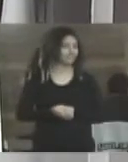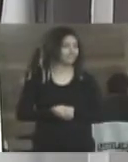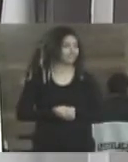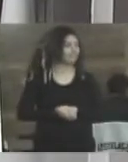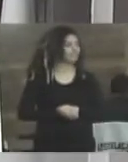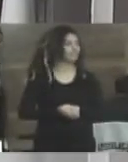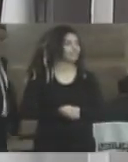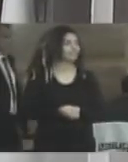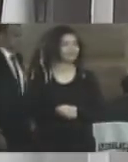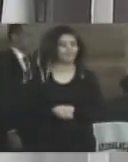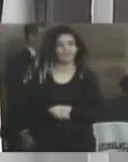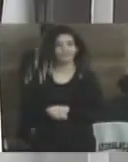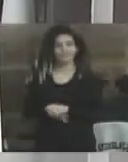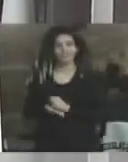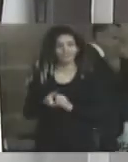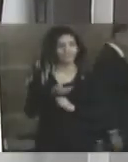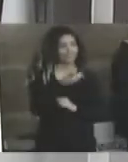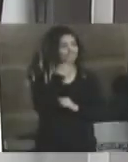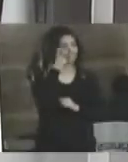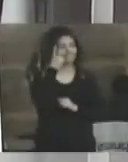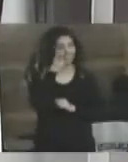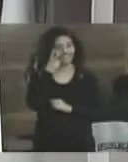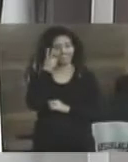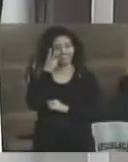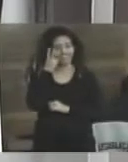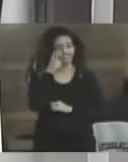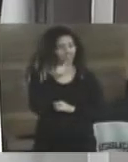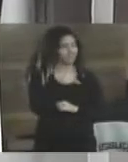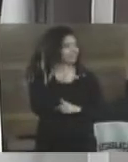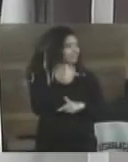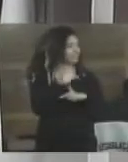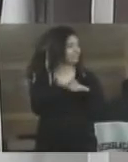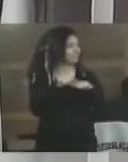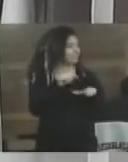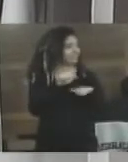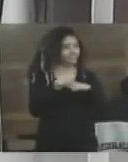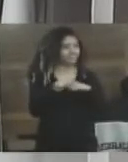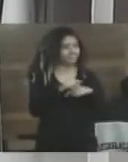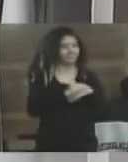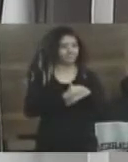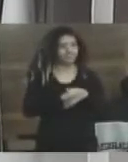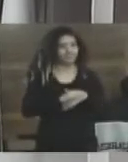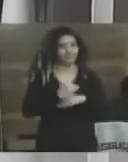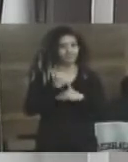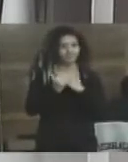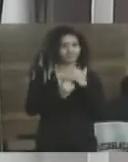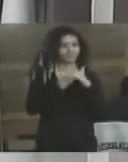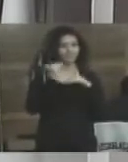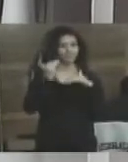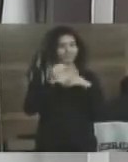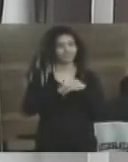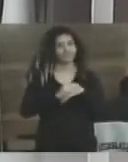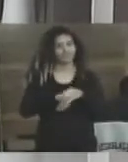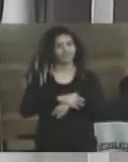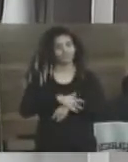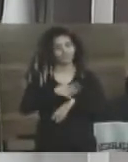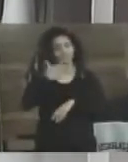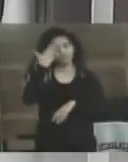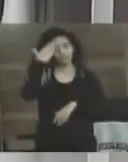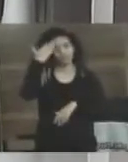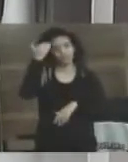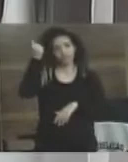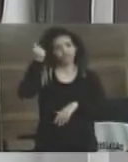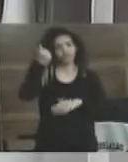parabenizando e aos nobres vereadores dessa casa que têm se empenhado no desenvolvimento do nosso município com muita